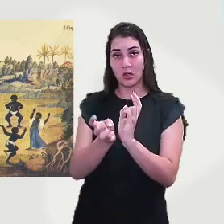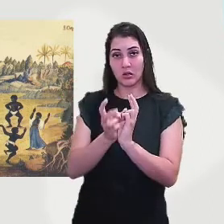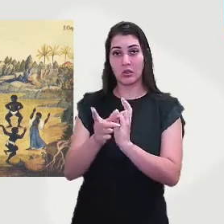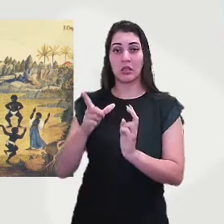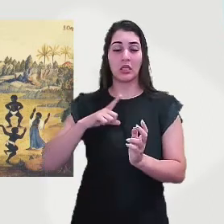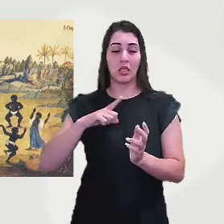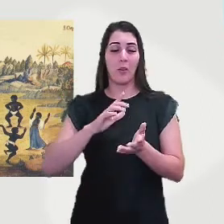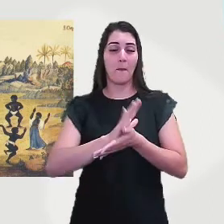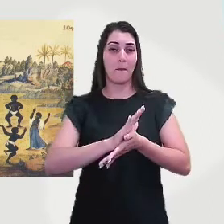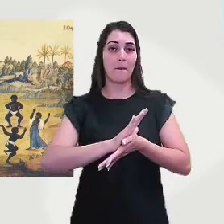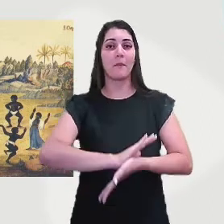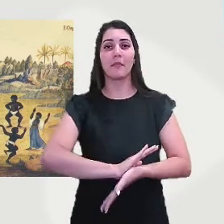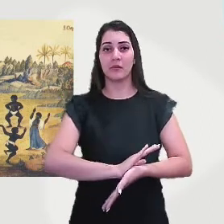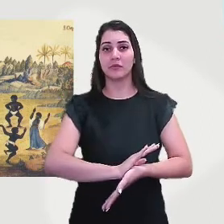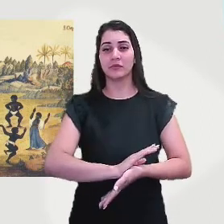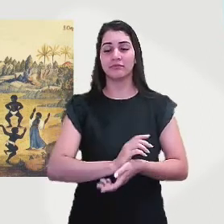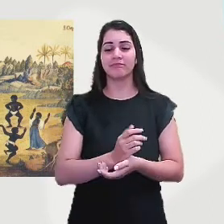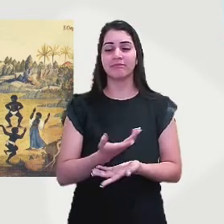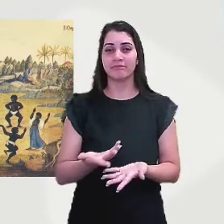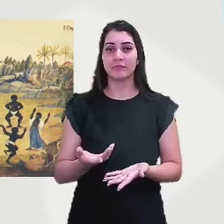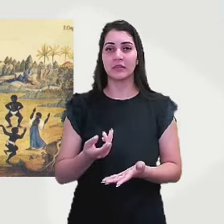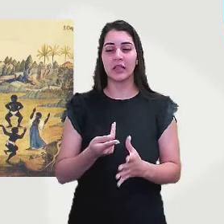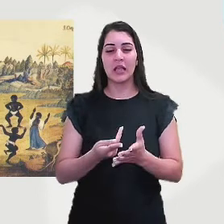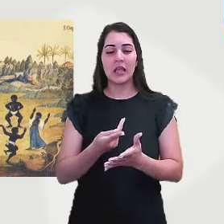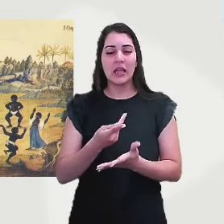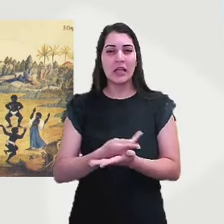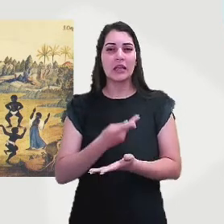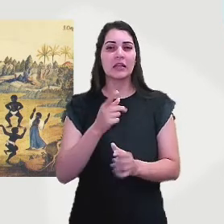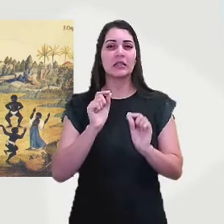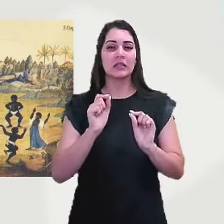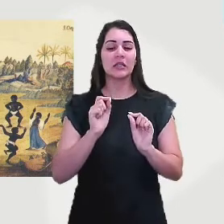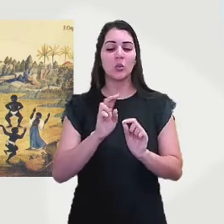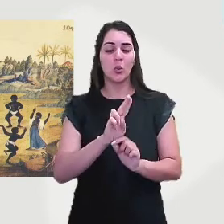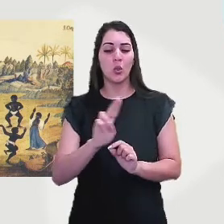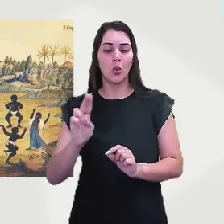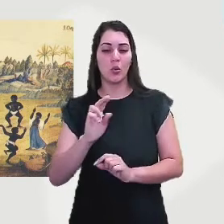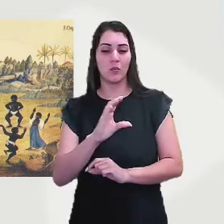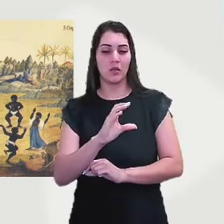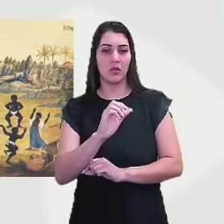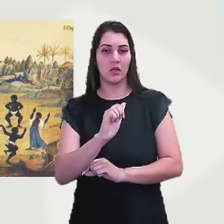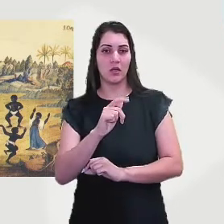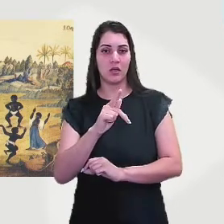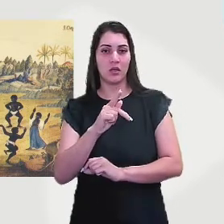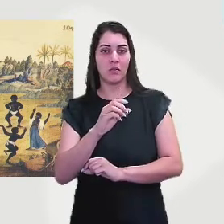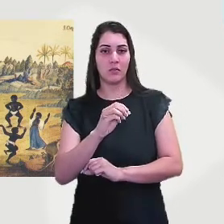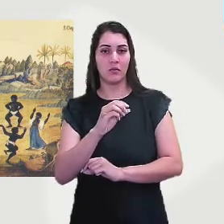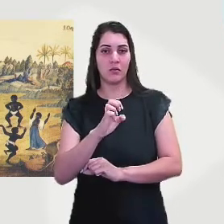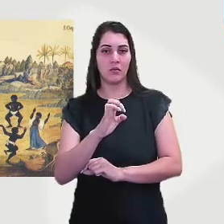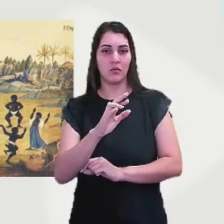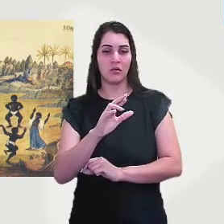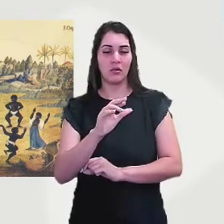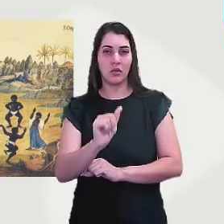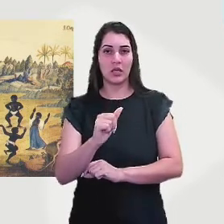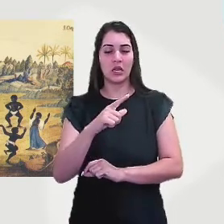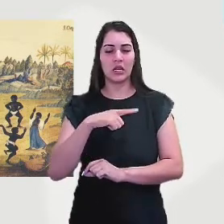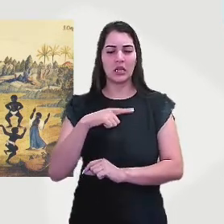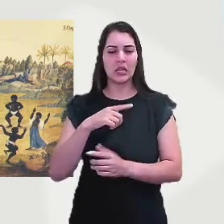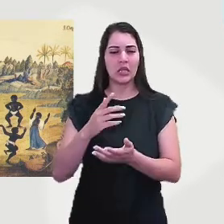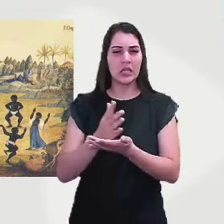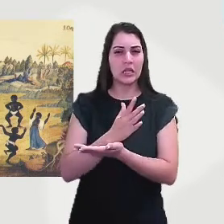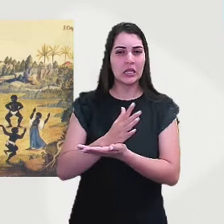enorme. Acredita-se que a origem do nome capoeira tenha relação aos locais onde o esporte era praticado, em